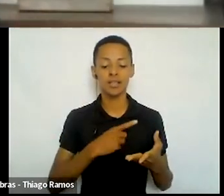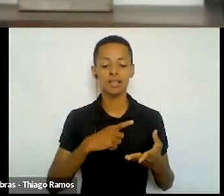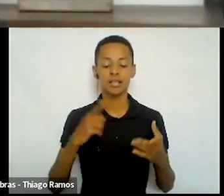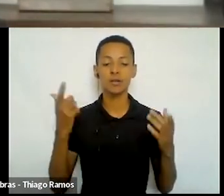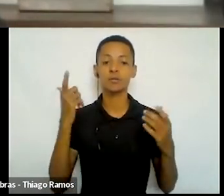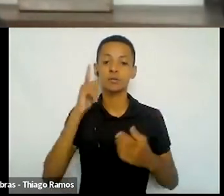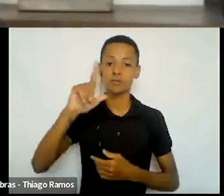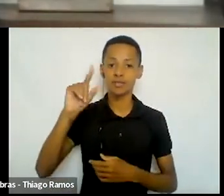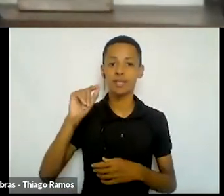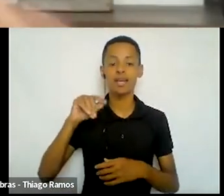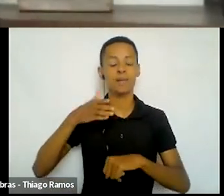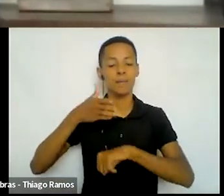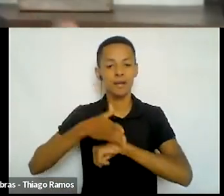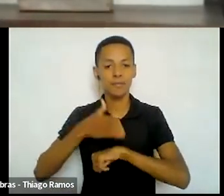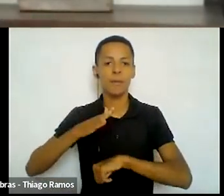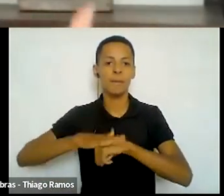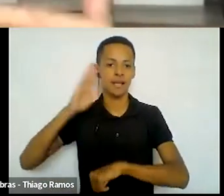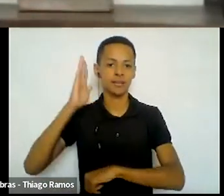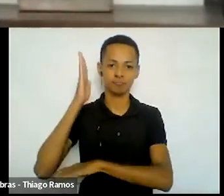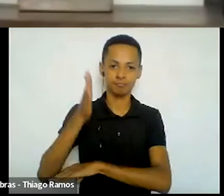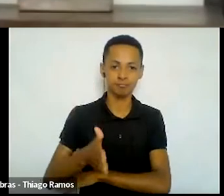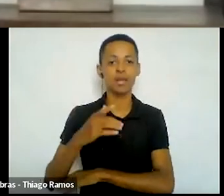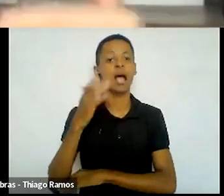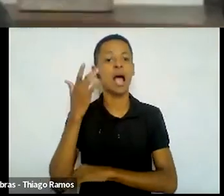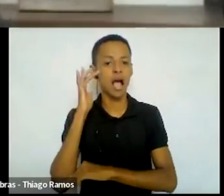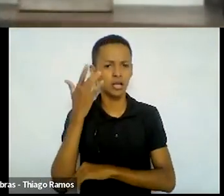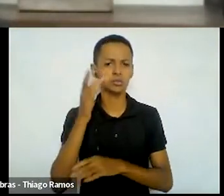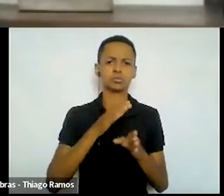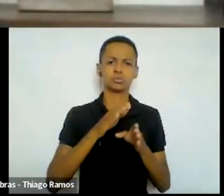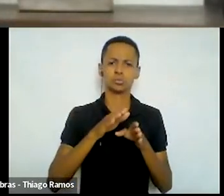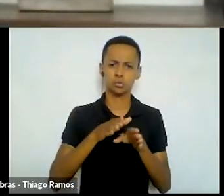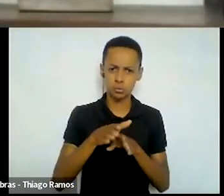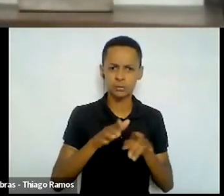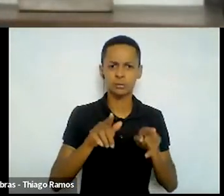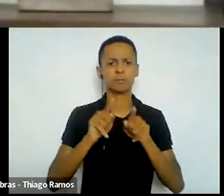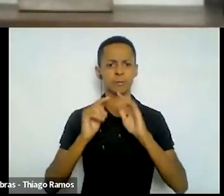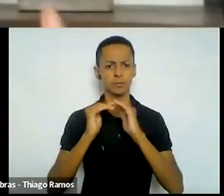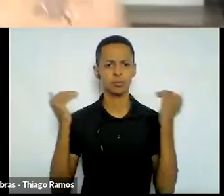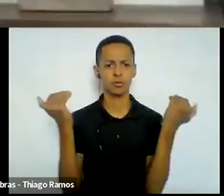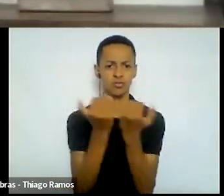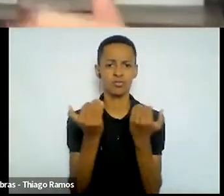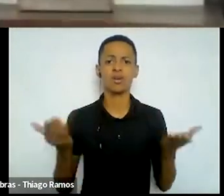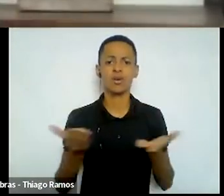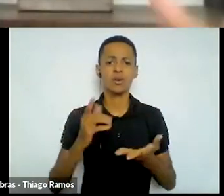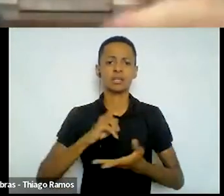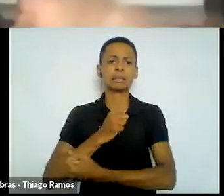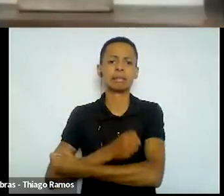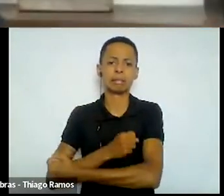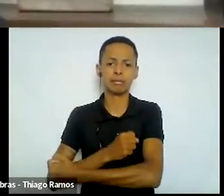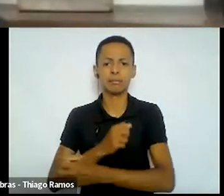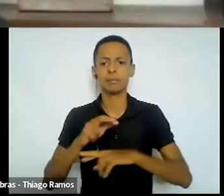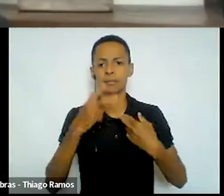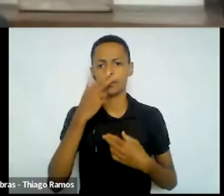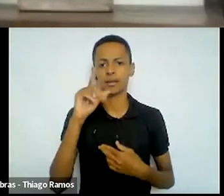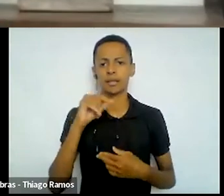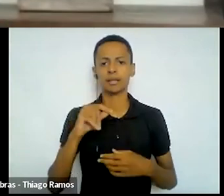e diretas, e acho que os conselhos, as conferências são muito importantes, mas também são viciados hoje no Brasil. As conferências, os conselhos são sempre as